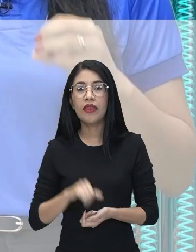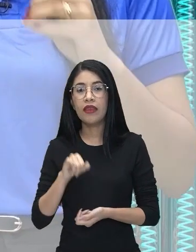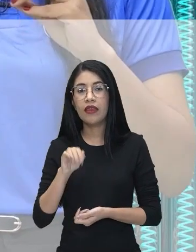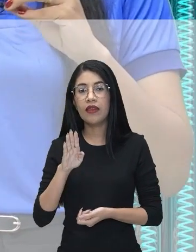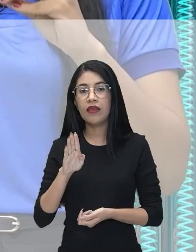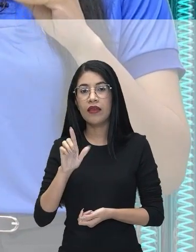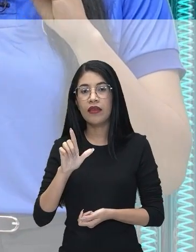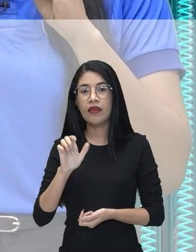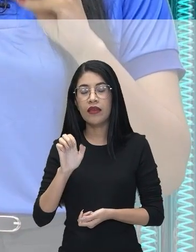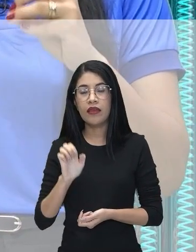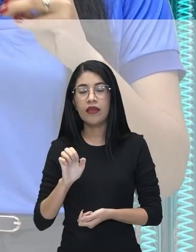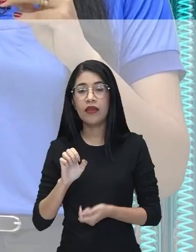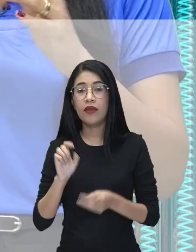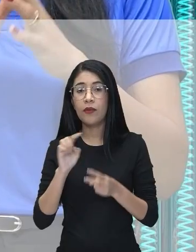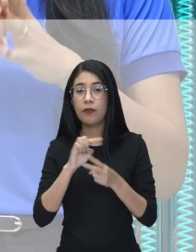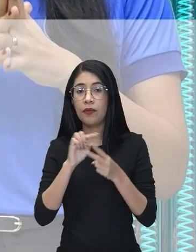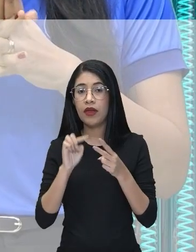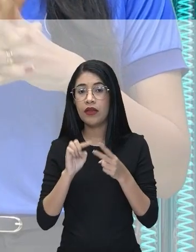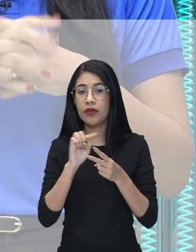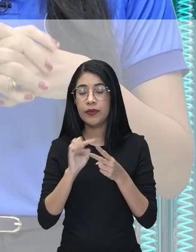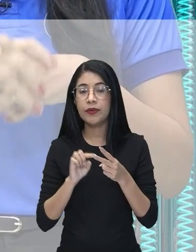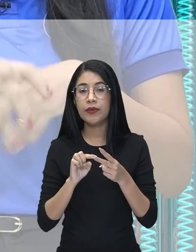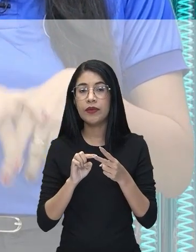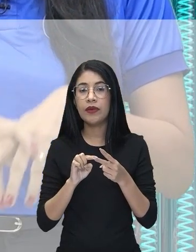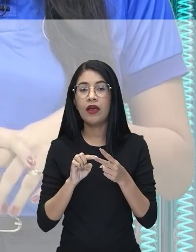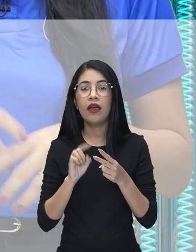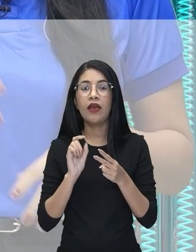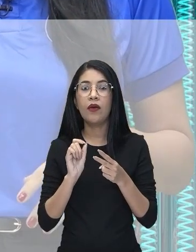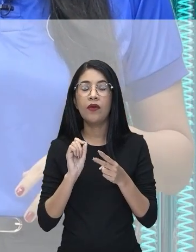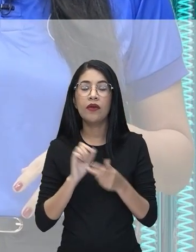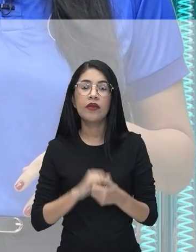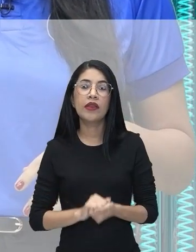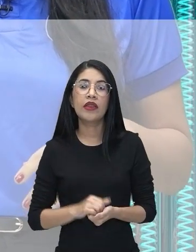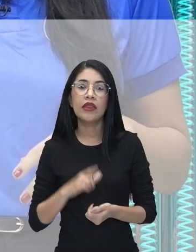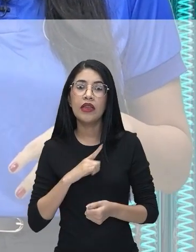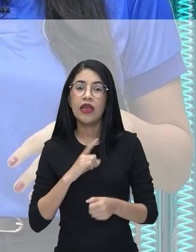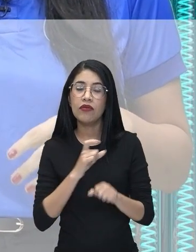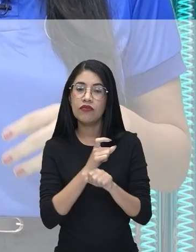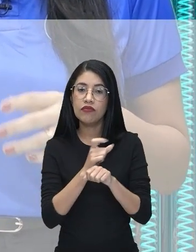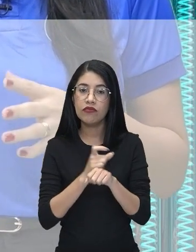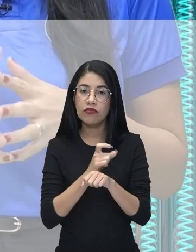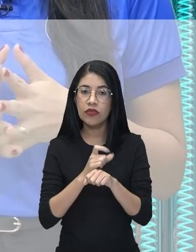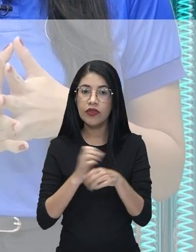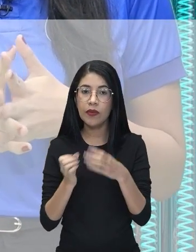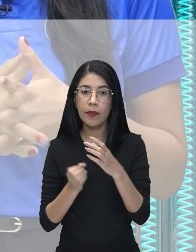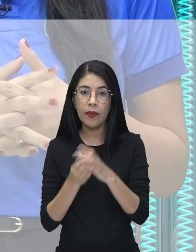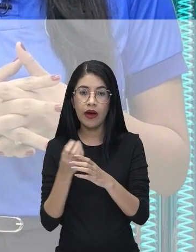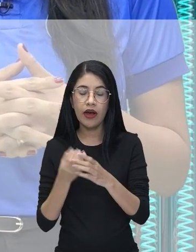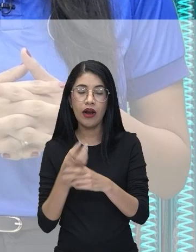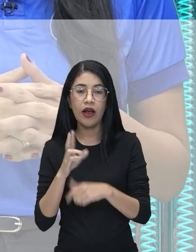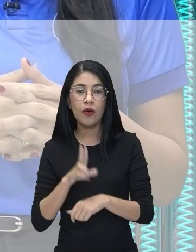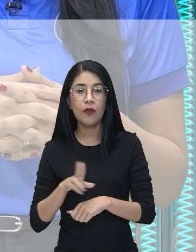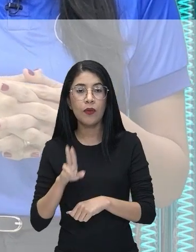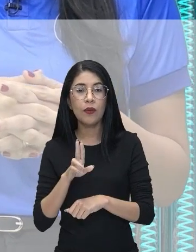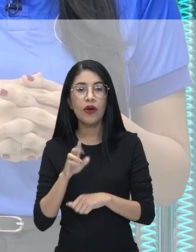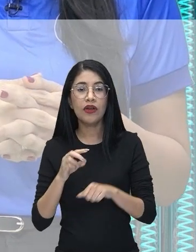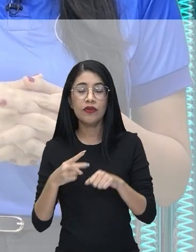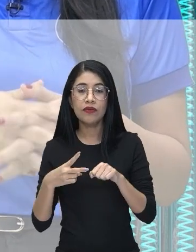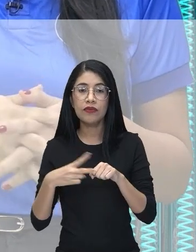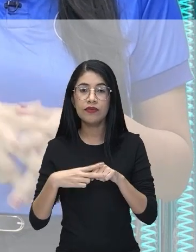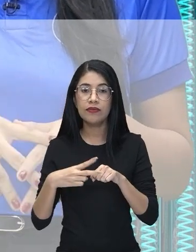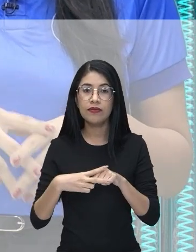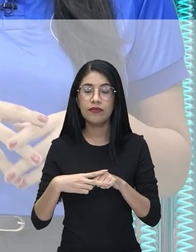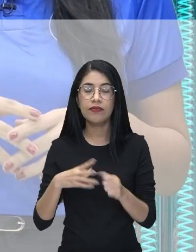able. Essas duas partículas aí, elas formam adjetivos a partir de verbos,